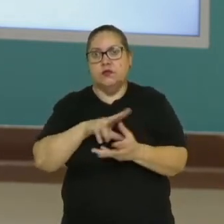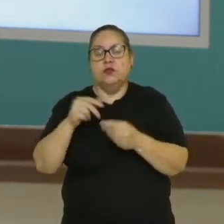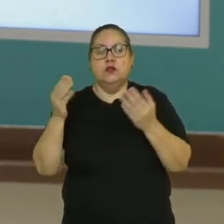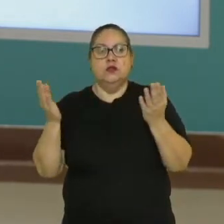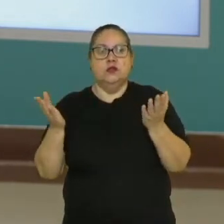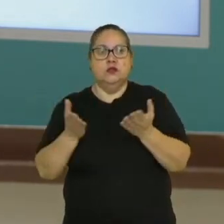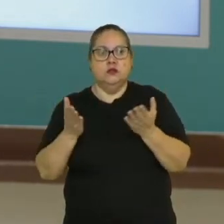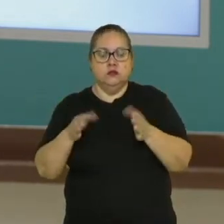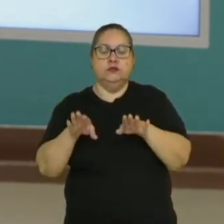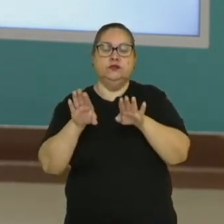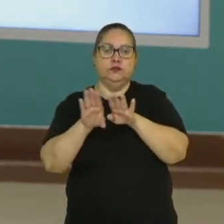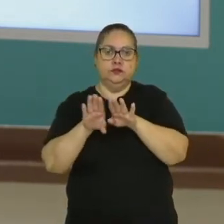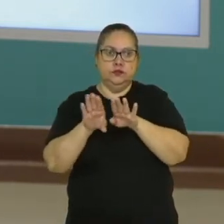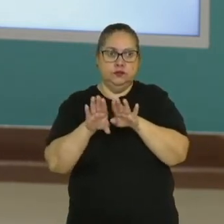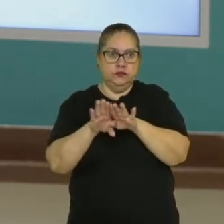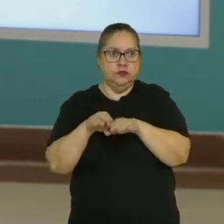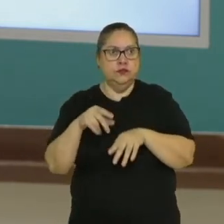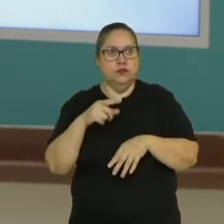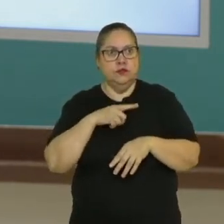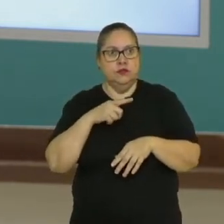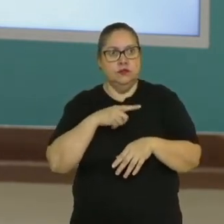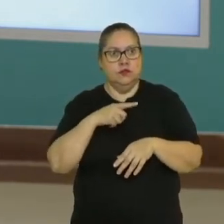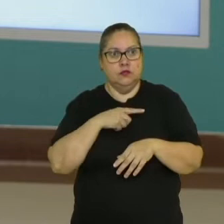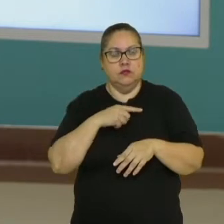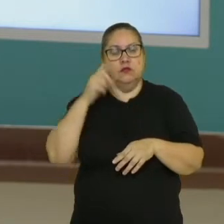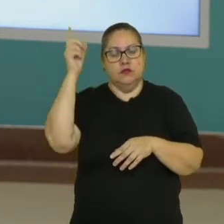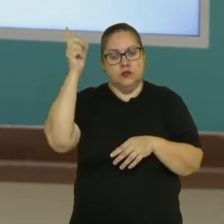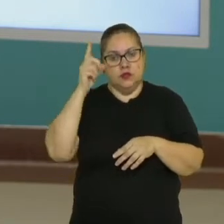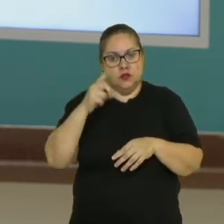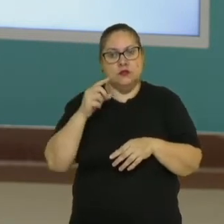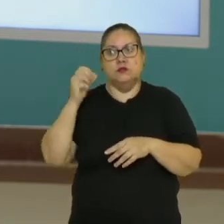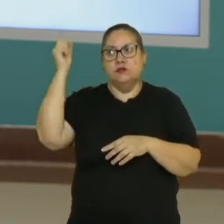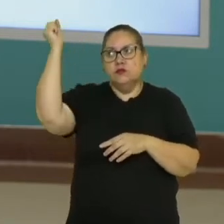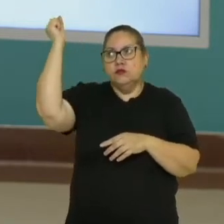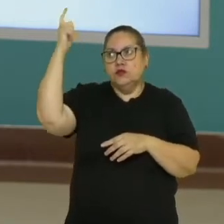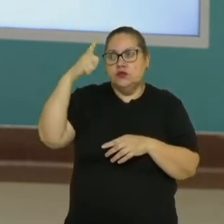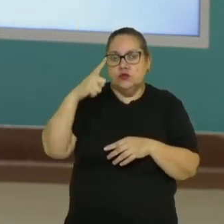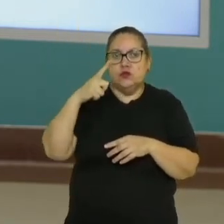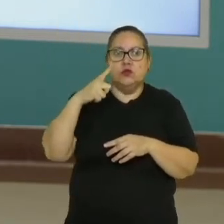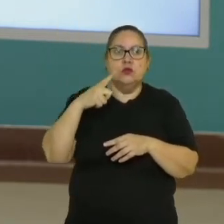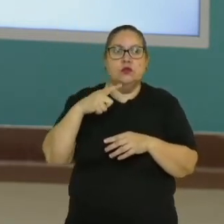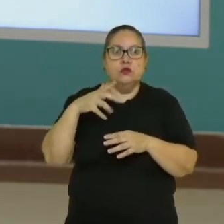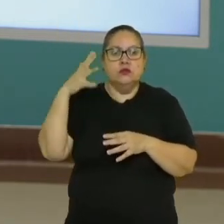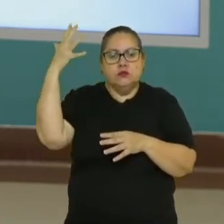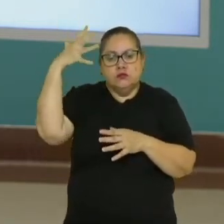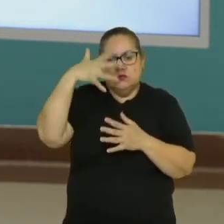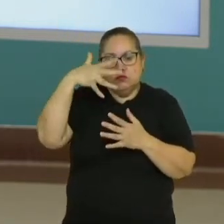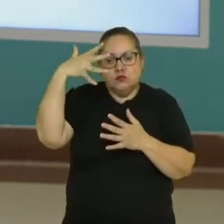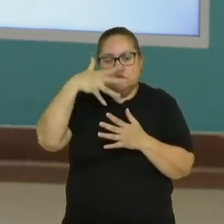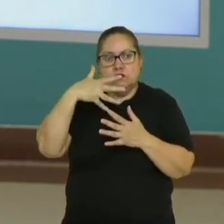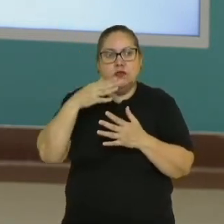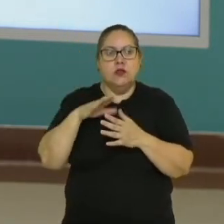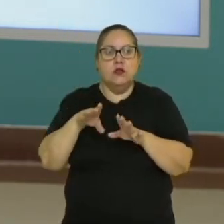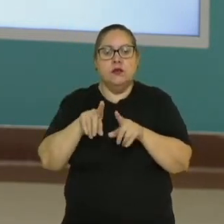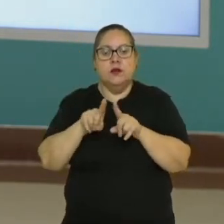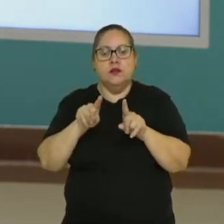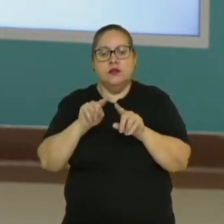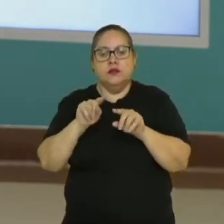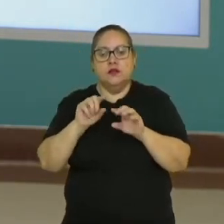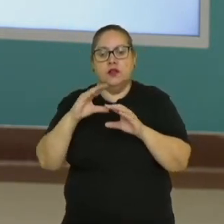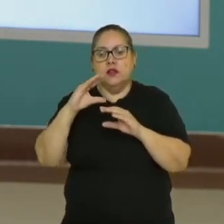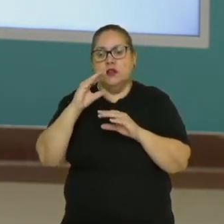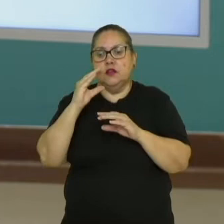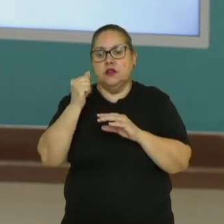Hoje, também nós temos os raios ultravioleta chegando. Porém, essa camada de